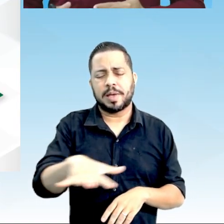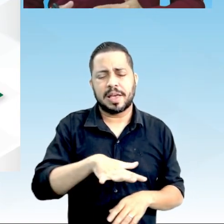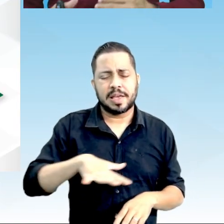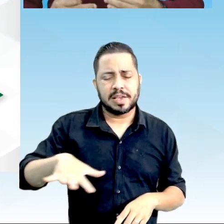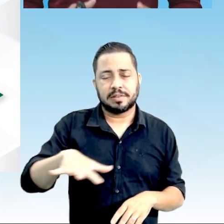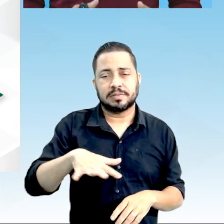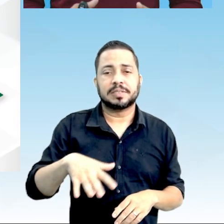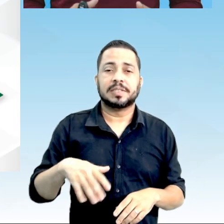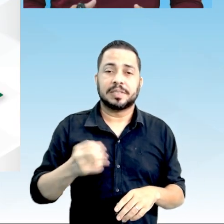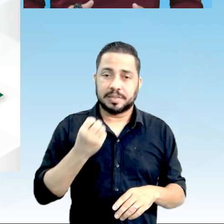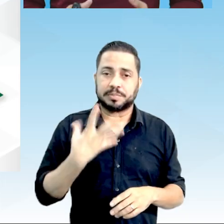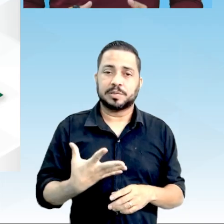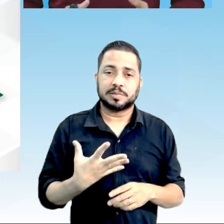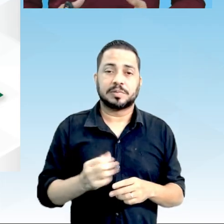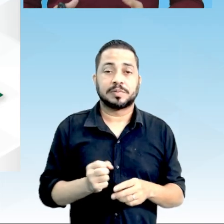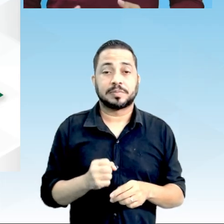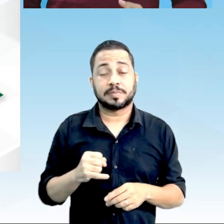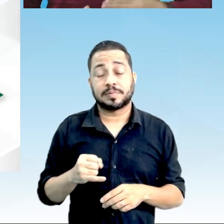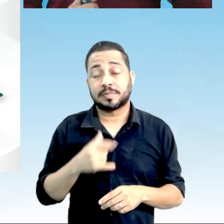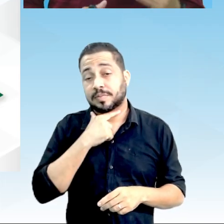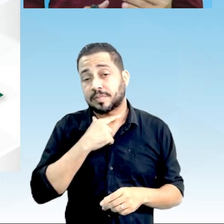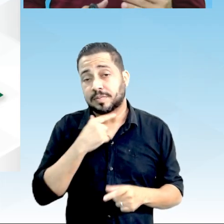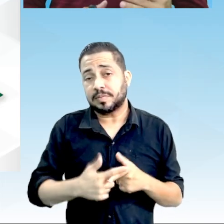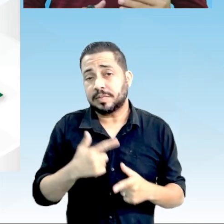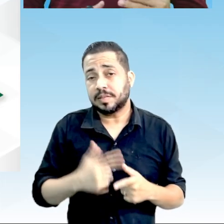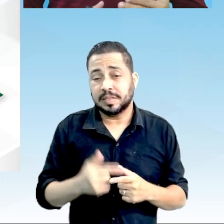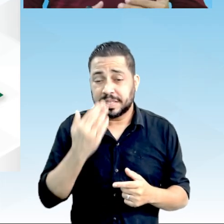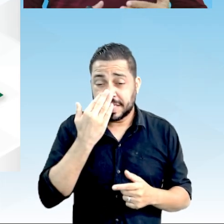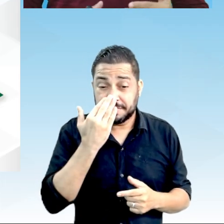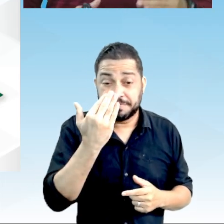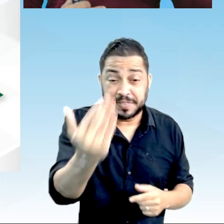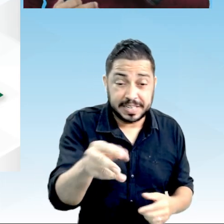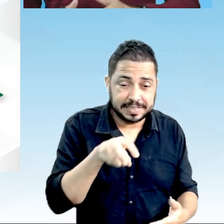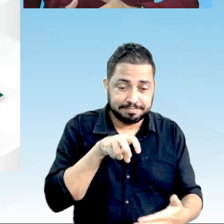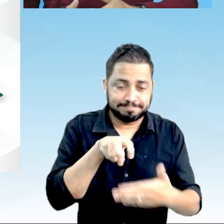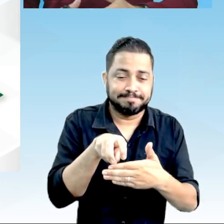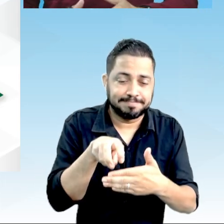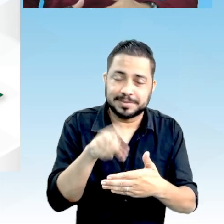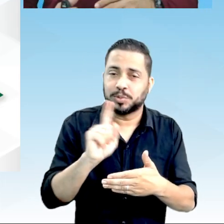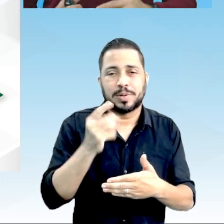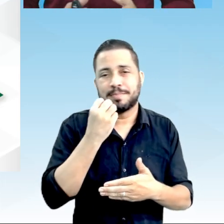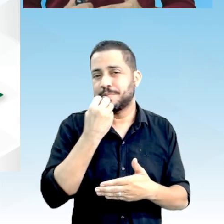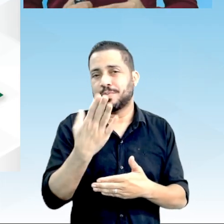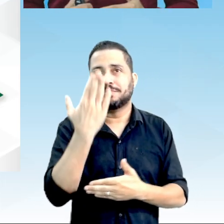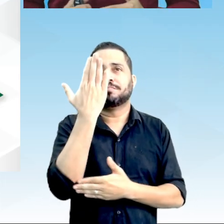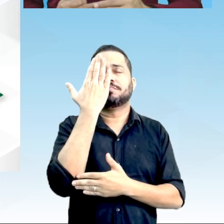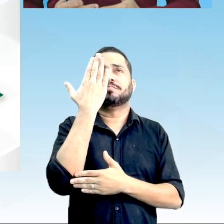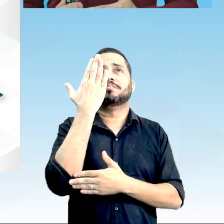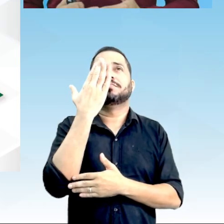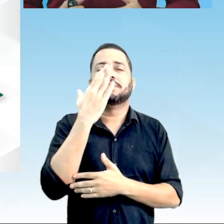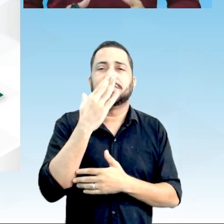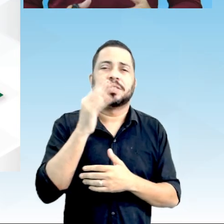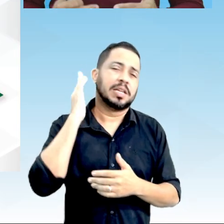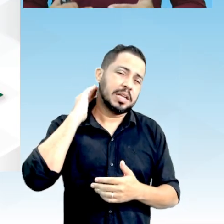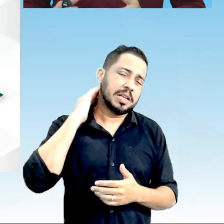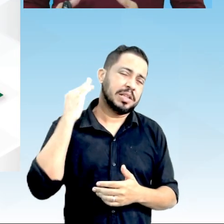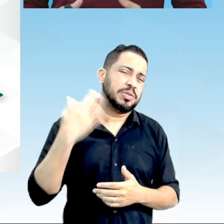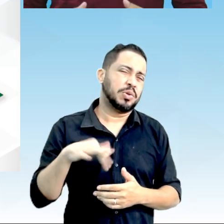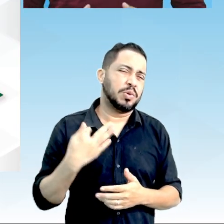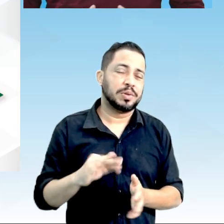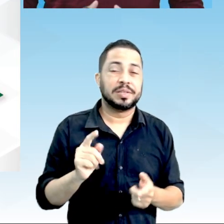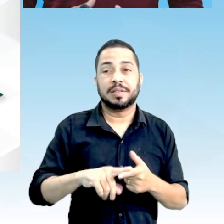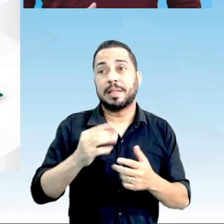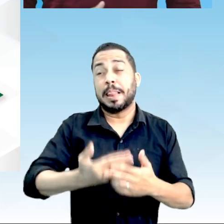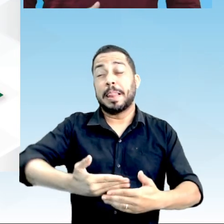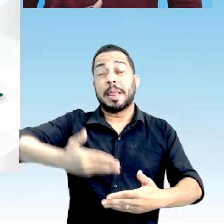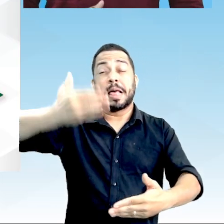é o ideal se tiver vaga. Por quê? Porque muito na frente do palco não é bom, você fica com dor no pescoço, e muito lá